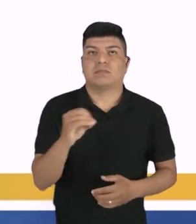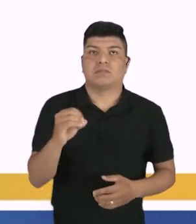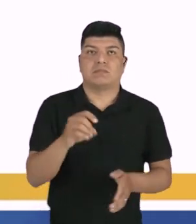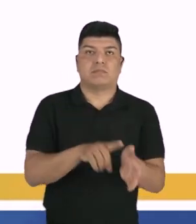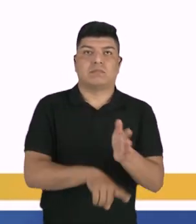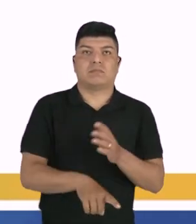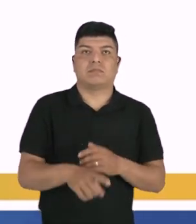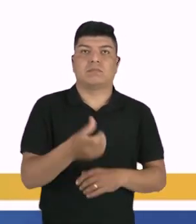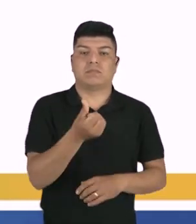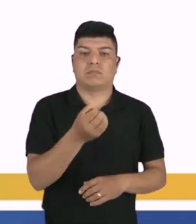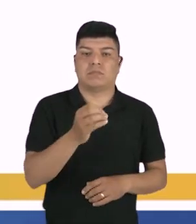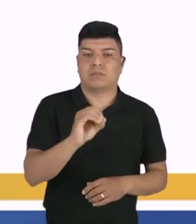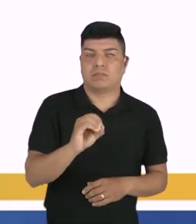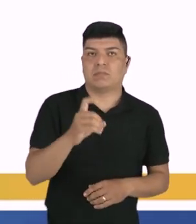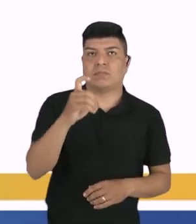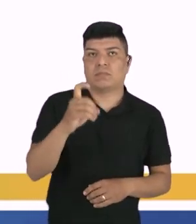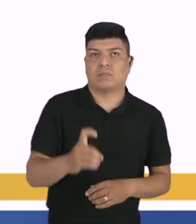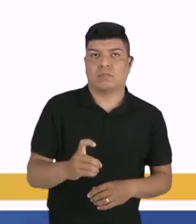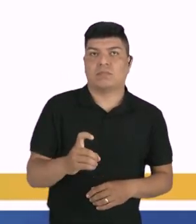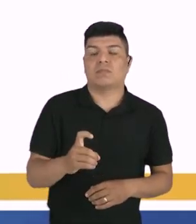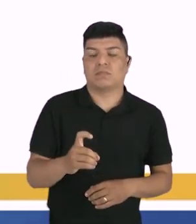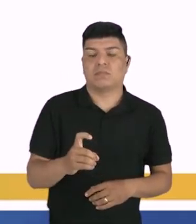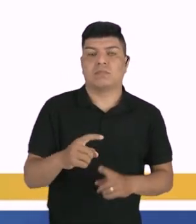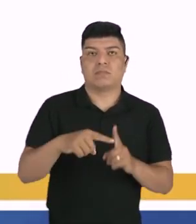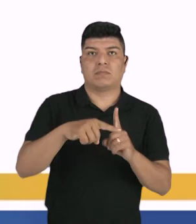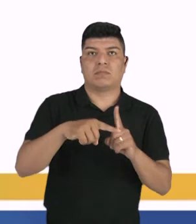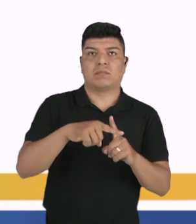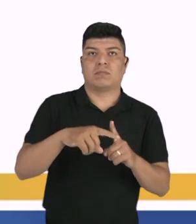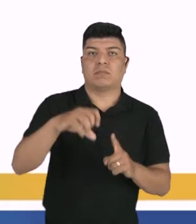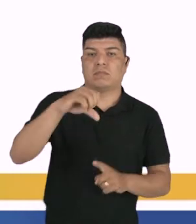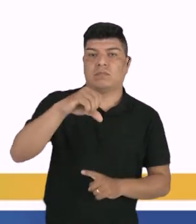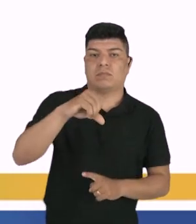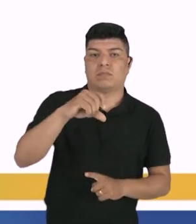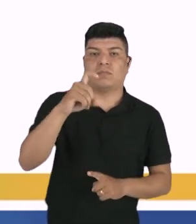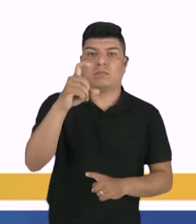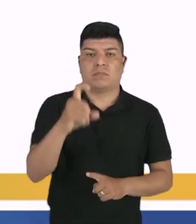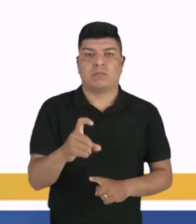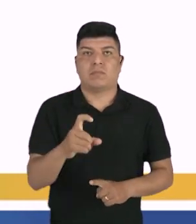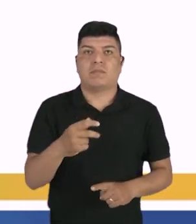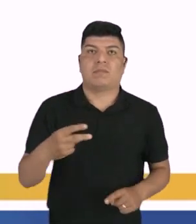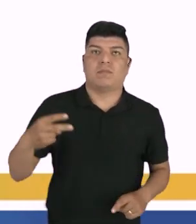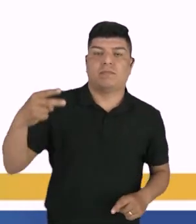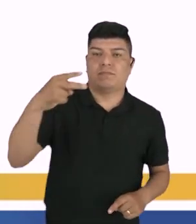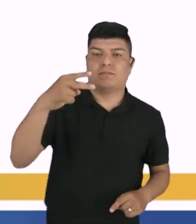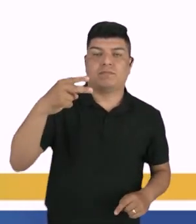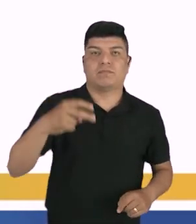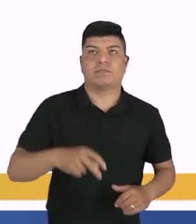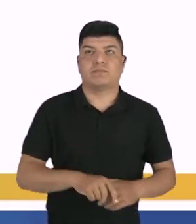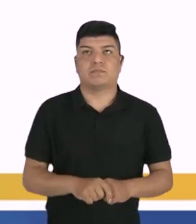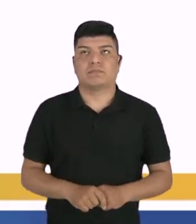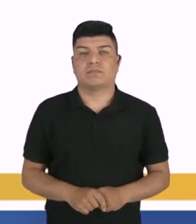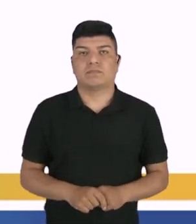menos 2 vezes 10, 20, 20 vezes 3, 60x, mais 9x ao quadrado.